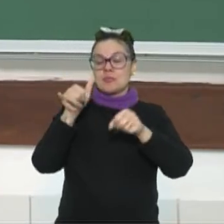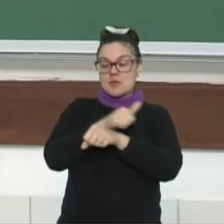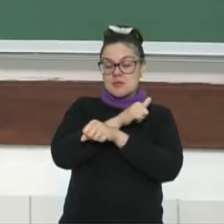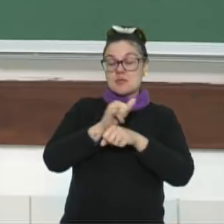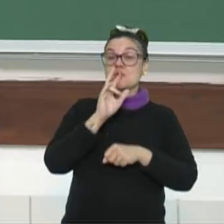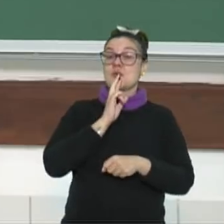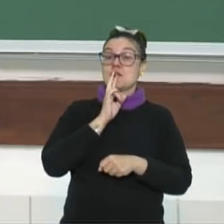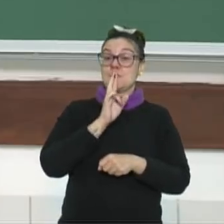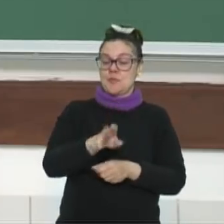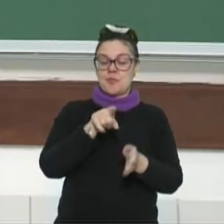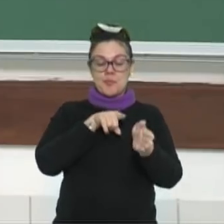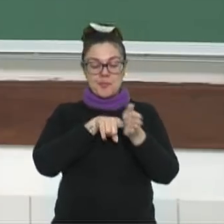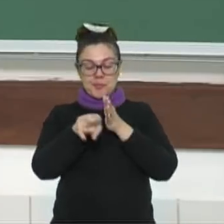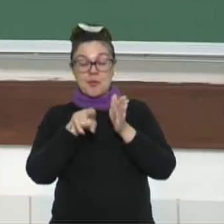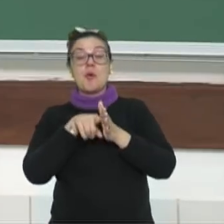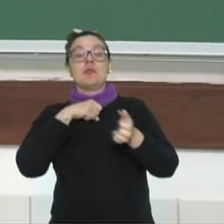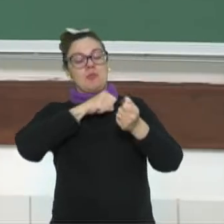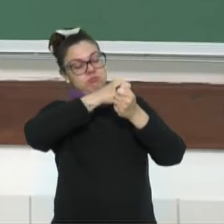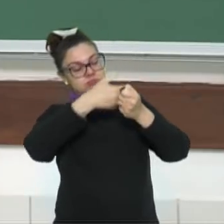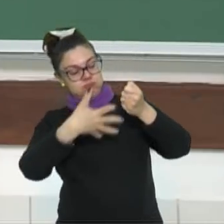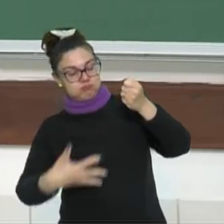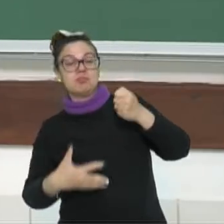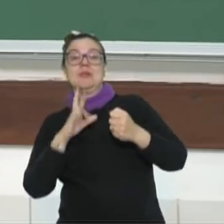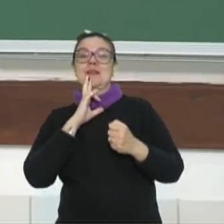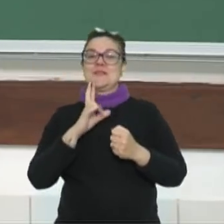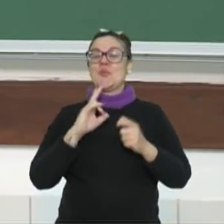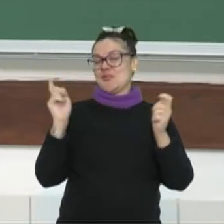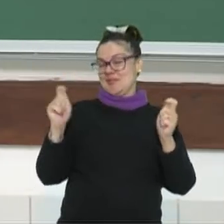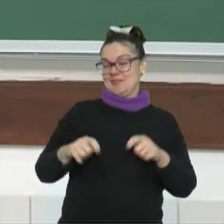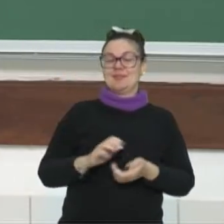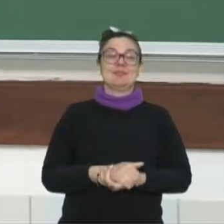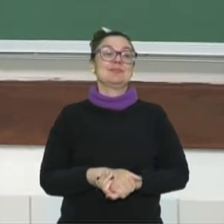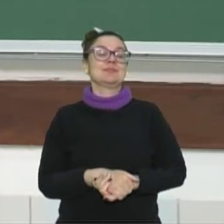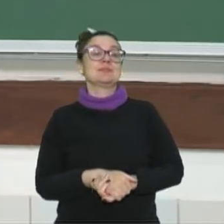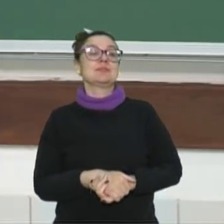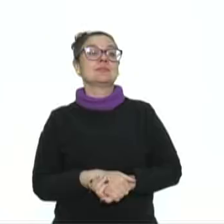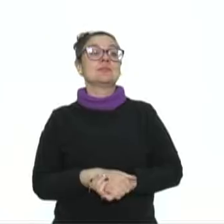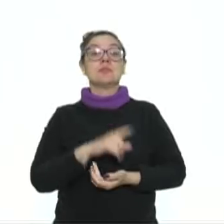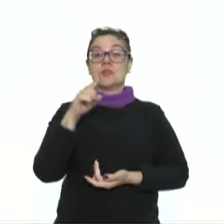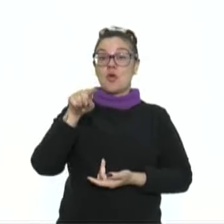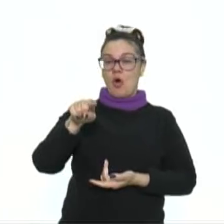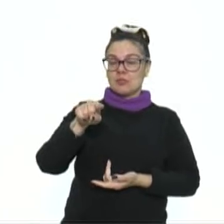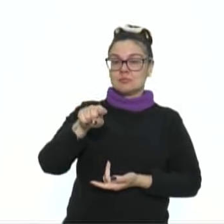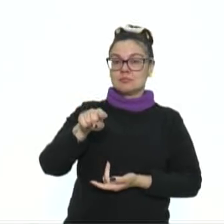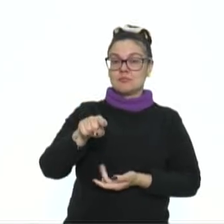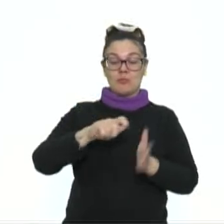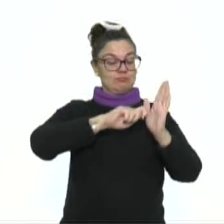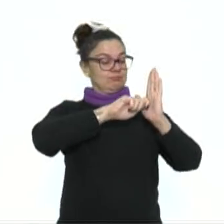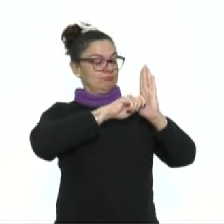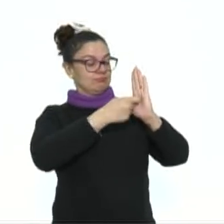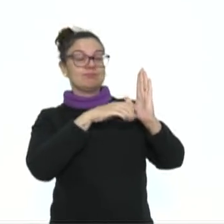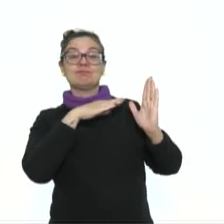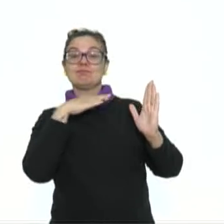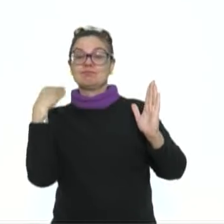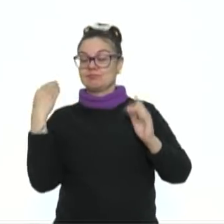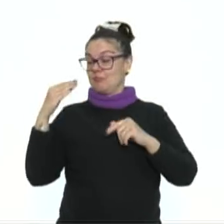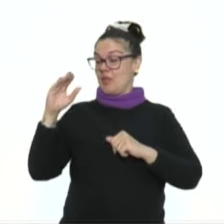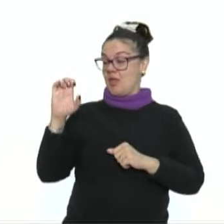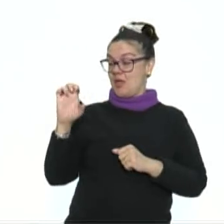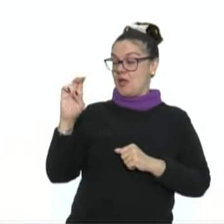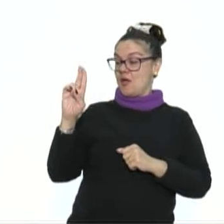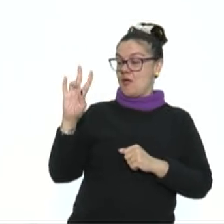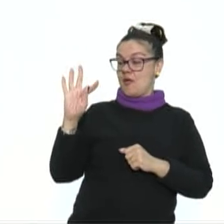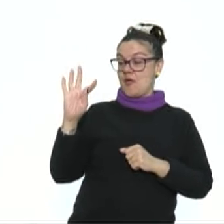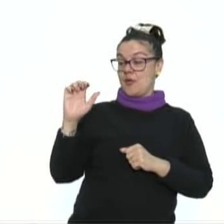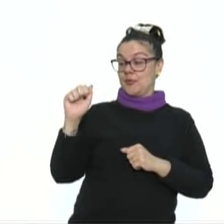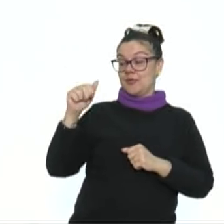essa questão que tem várias respostas possíveis, ok? A eutanásia, por exemplo, é um dos grandes problemas a serem